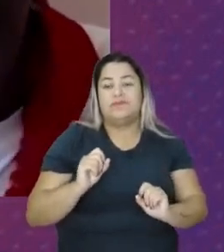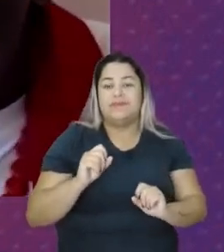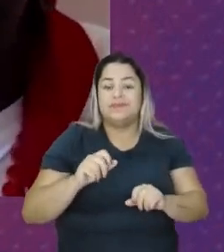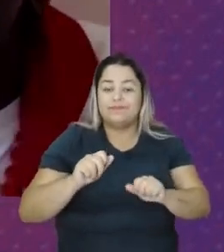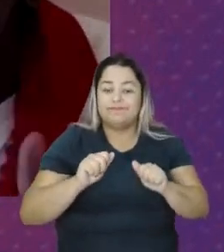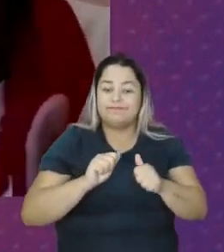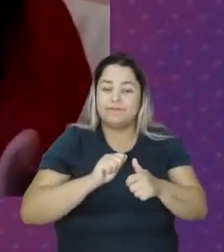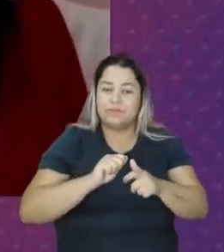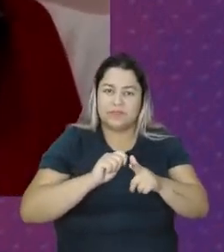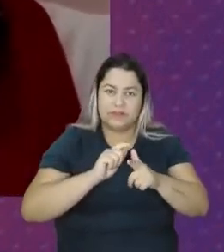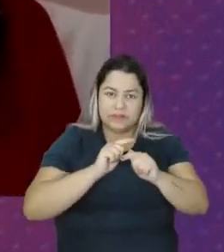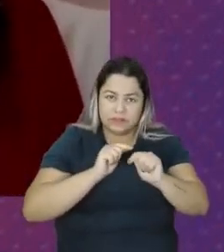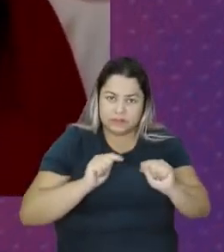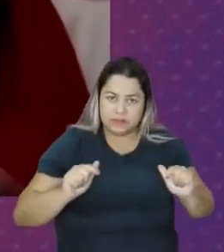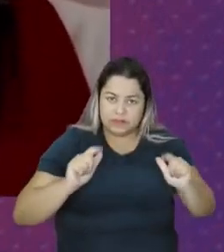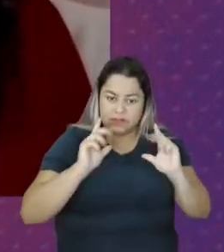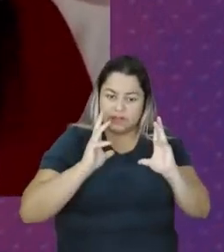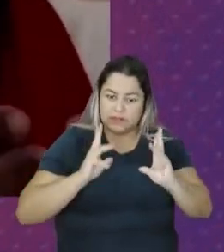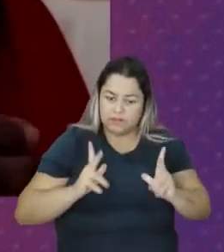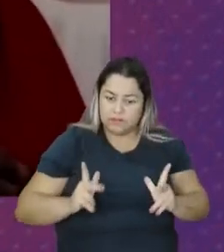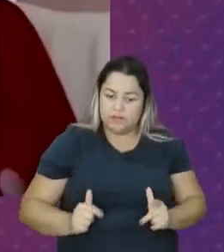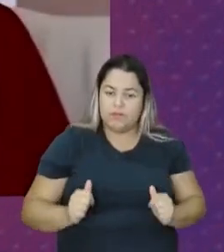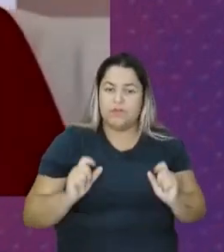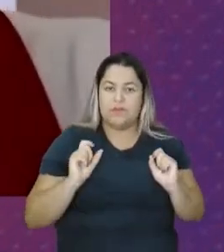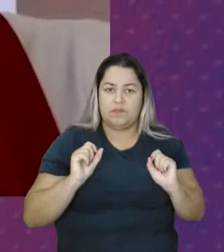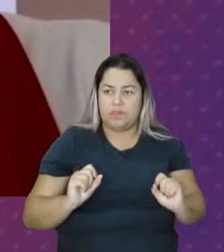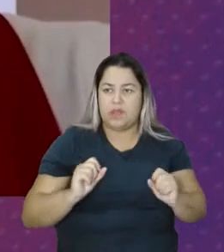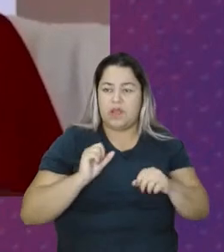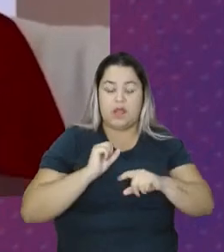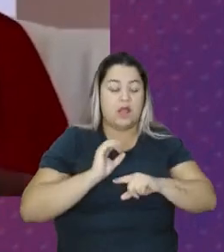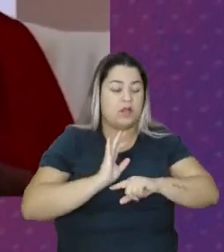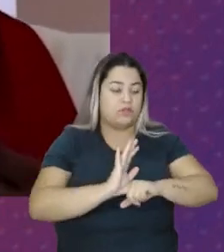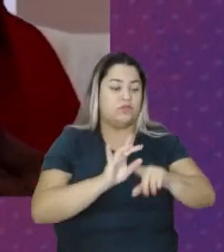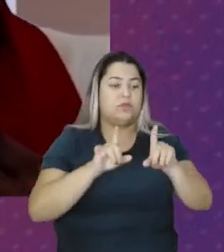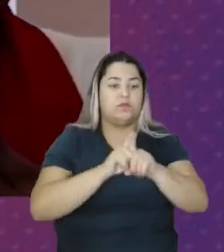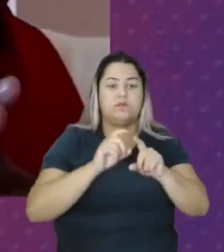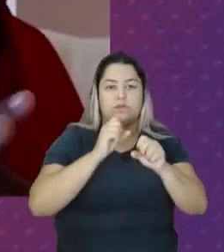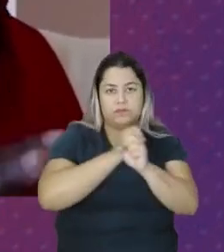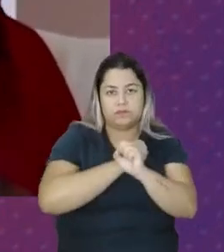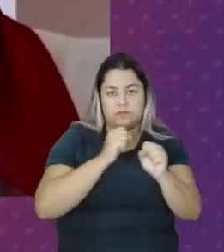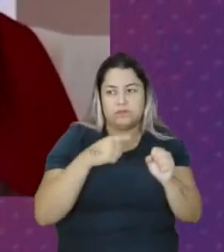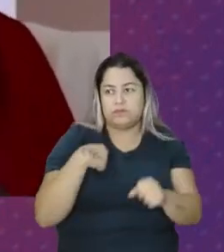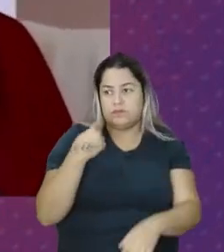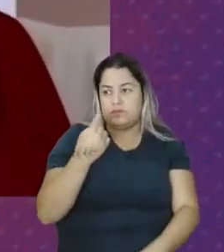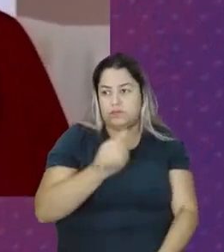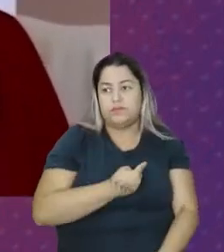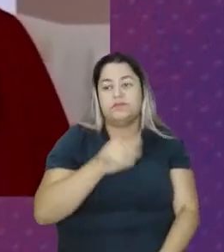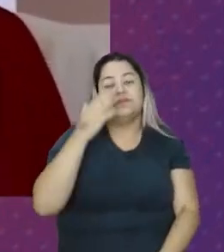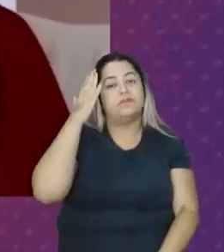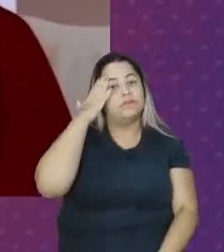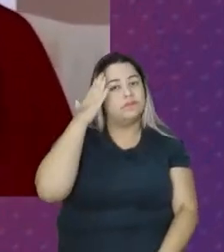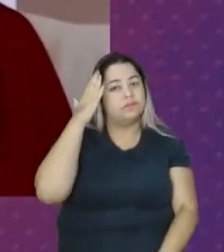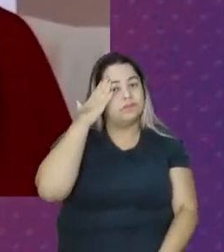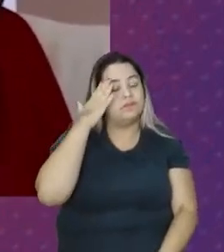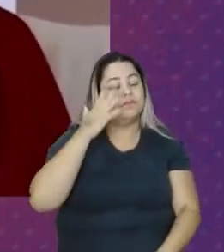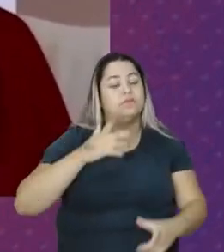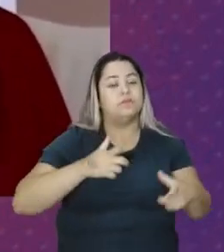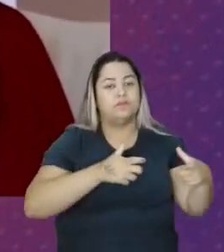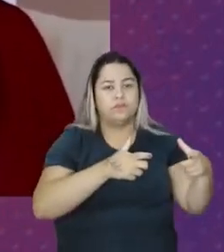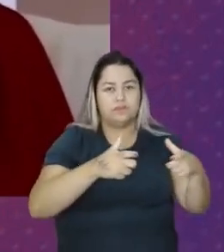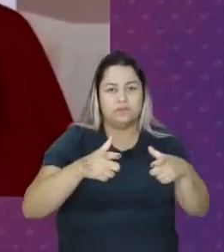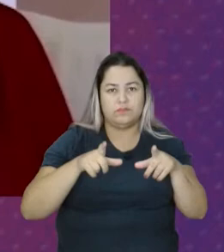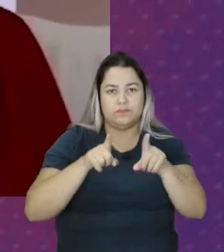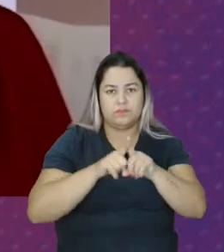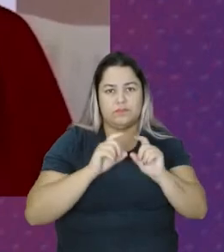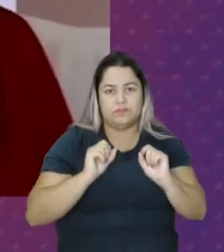limpam, elas colaborarem com a possibilidade de nós sabermos de onde nós